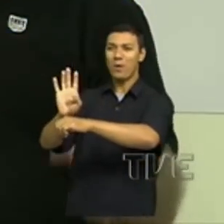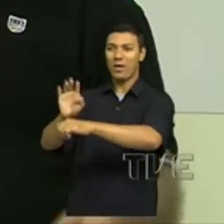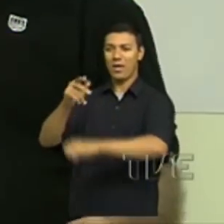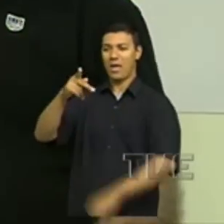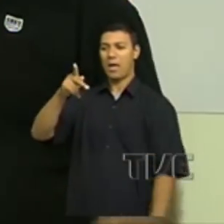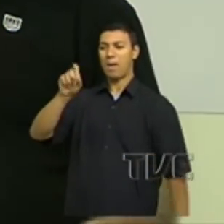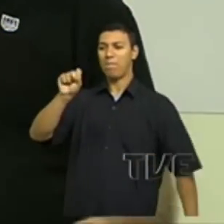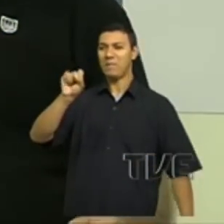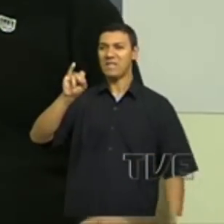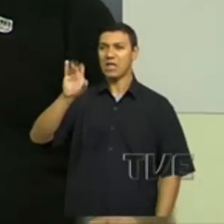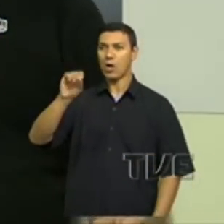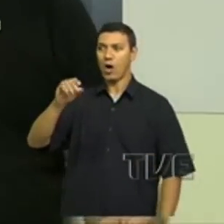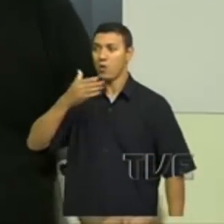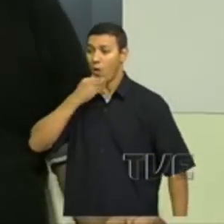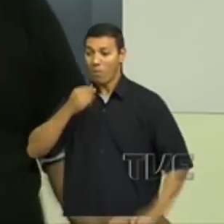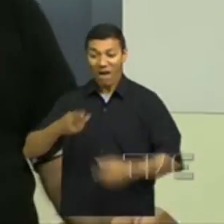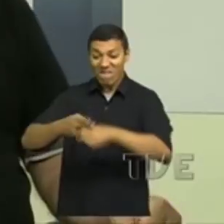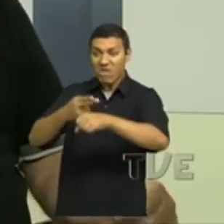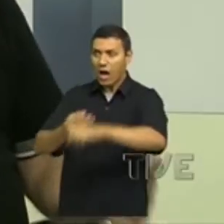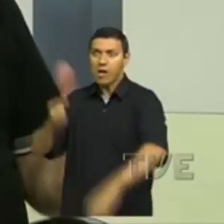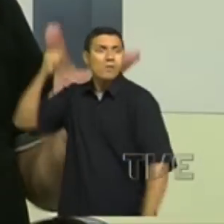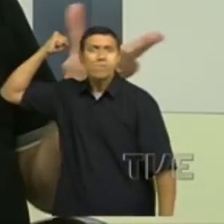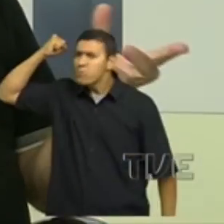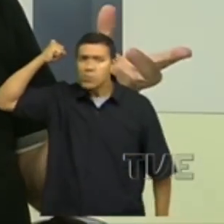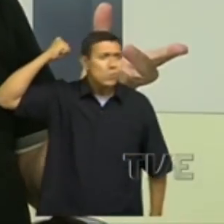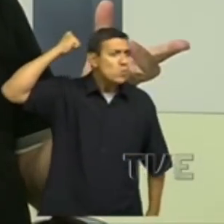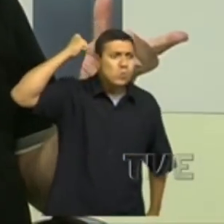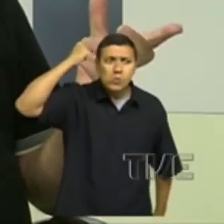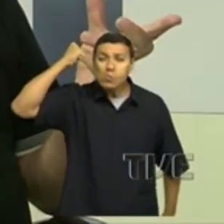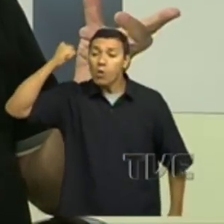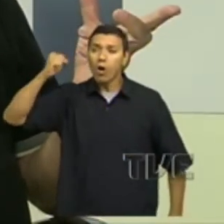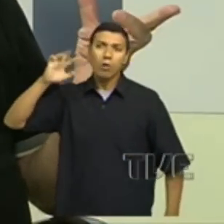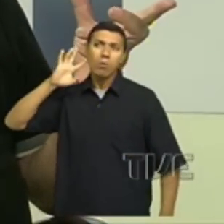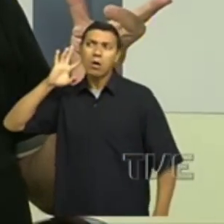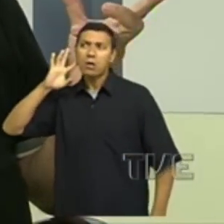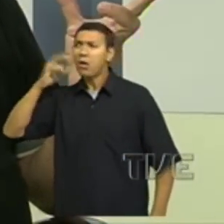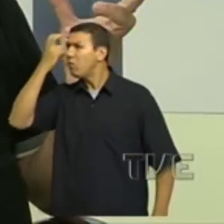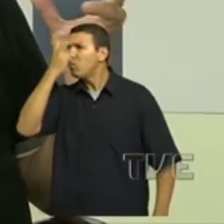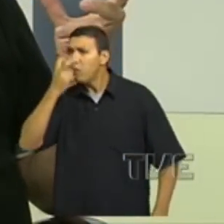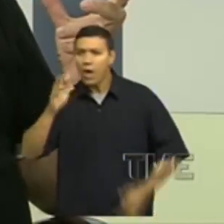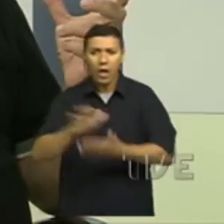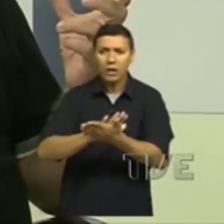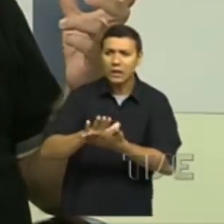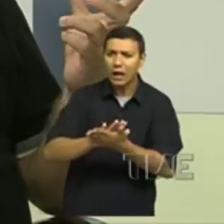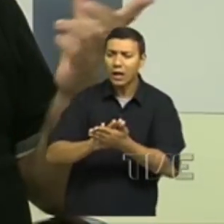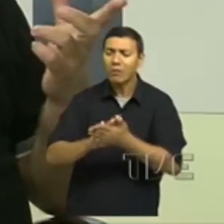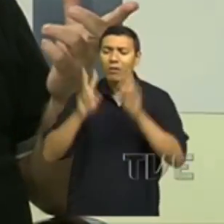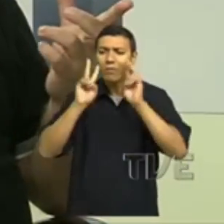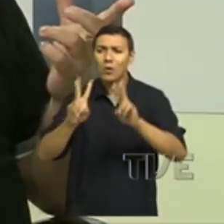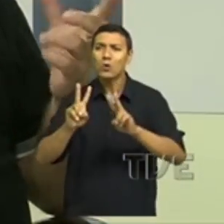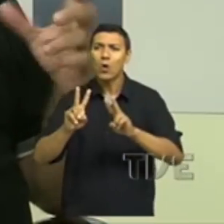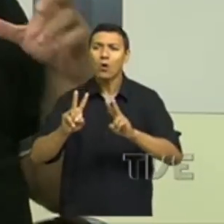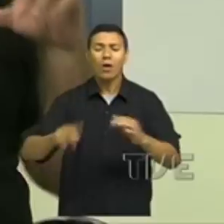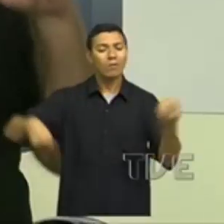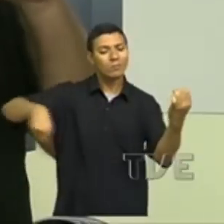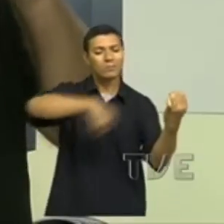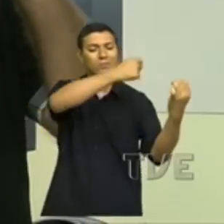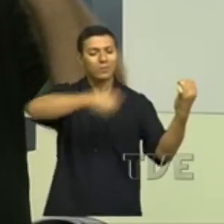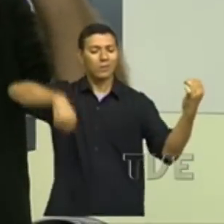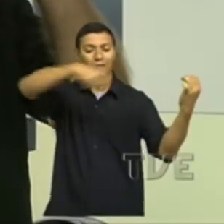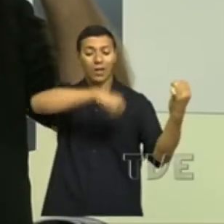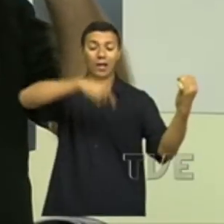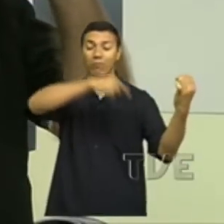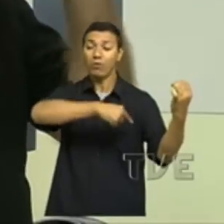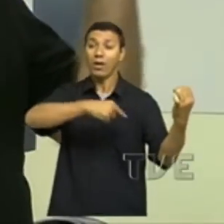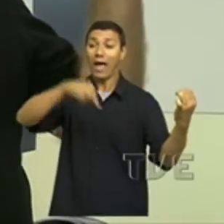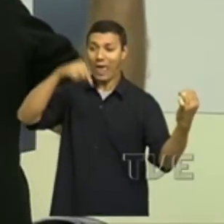Norman tan, tan, tan, com uma faca atrás. Quem não enxerga vai só ouvir os violinos. Então, a